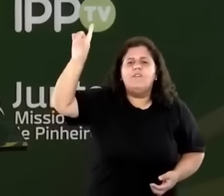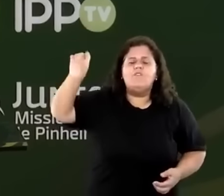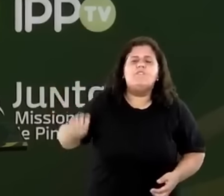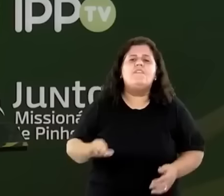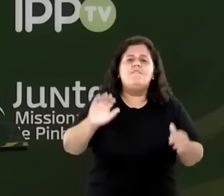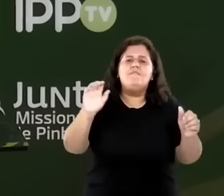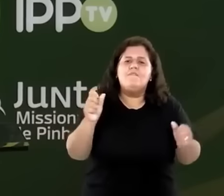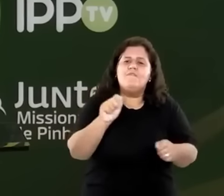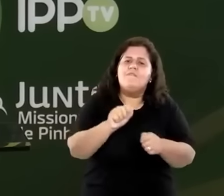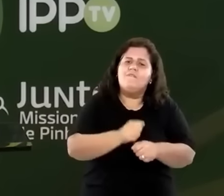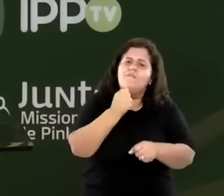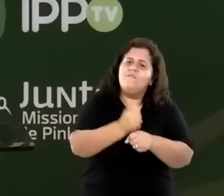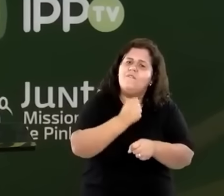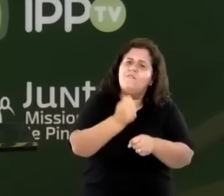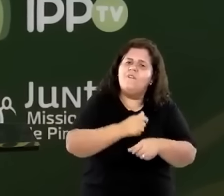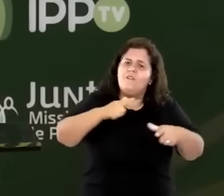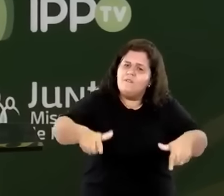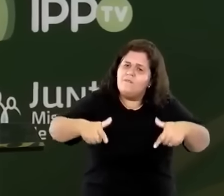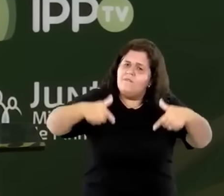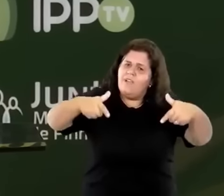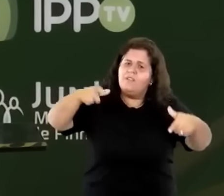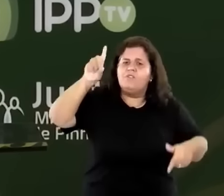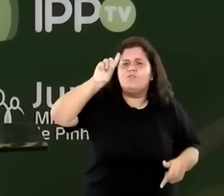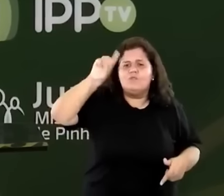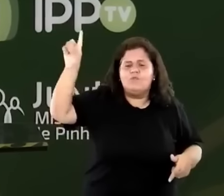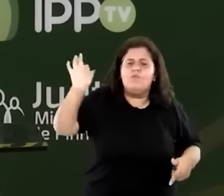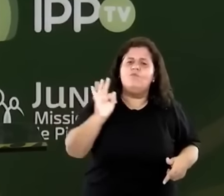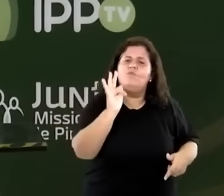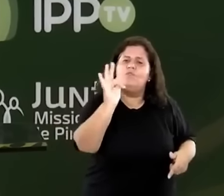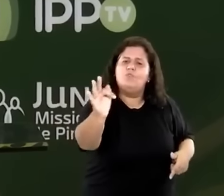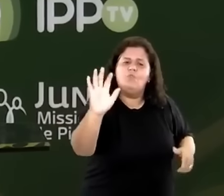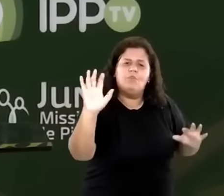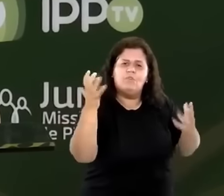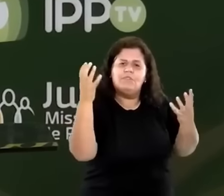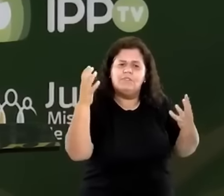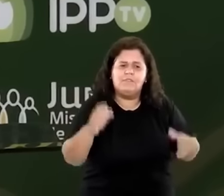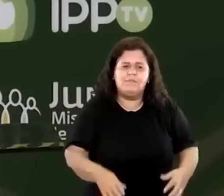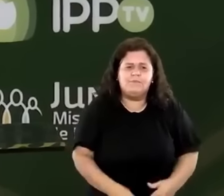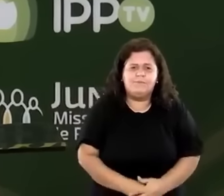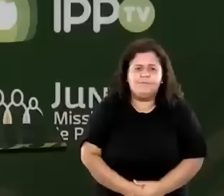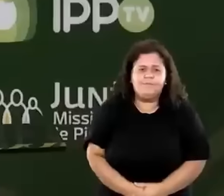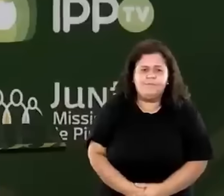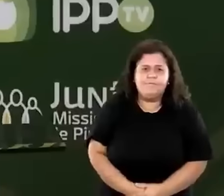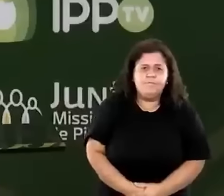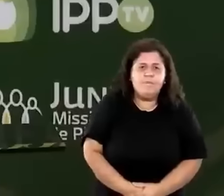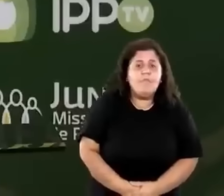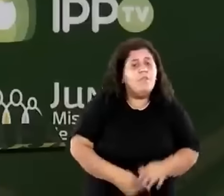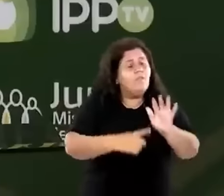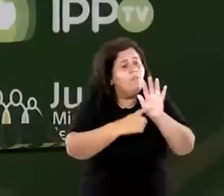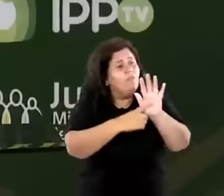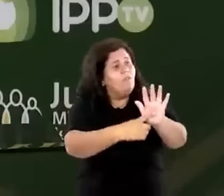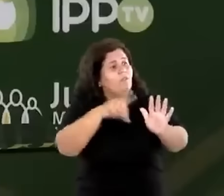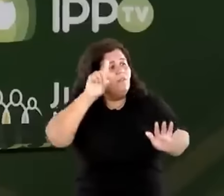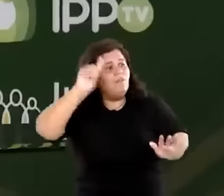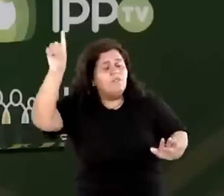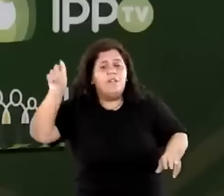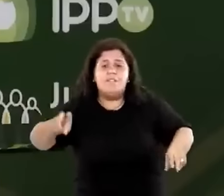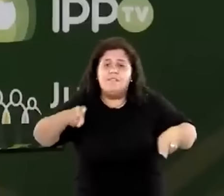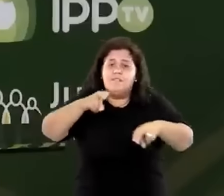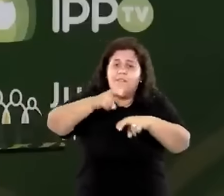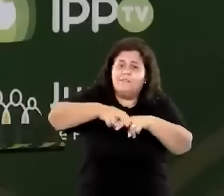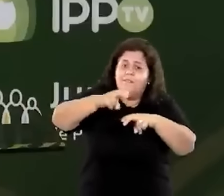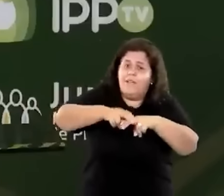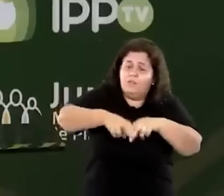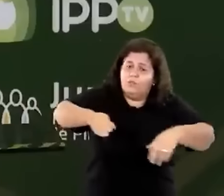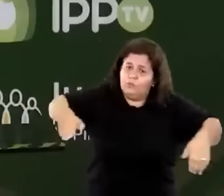de Deus agora veja vocês o segundo ponto que eu quero destacar é que Deus está sentado no trono